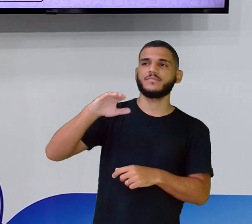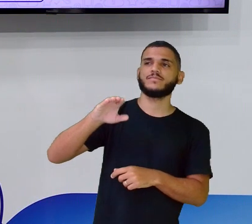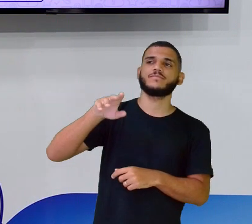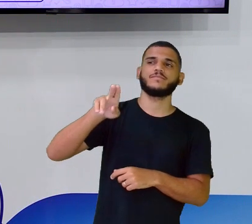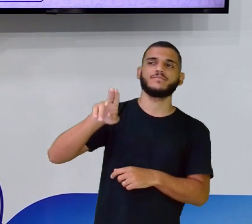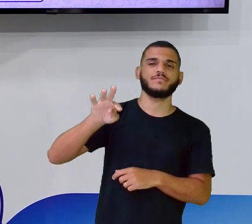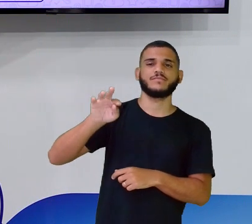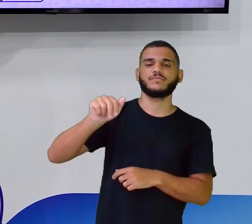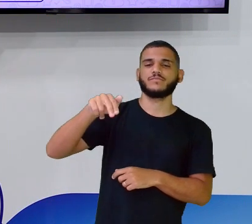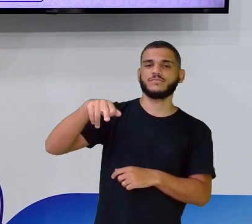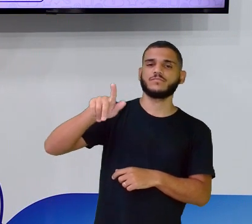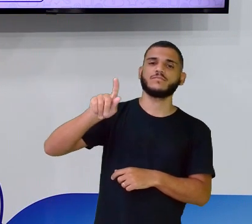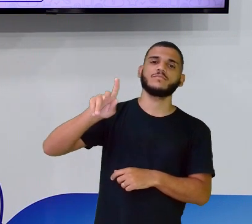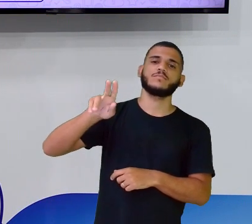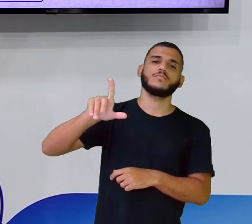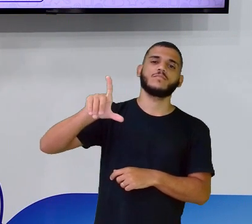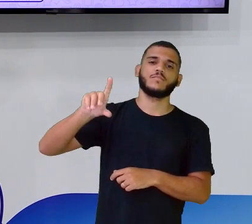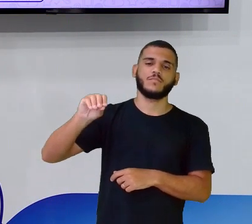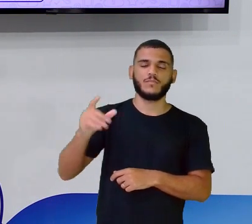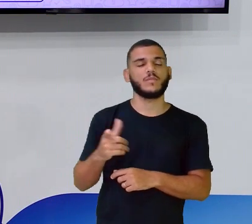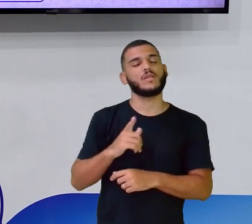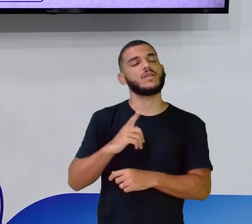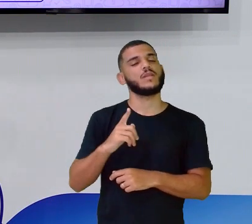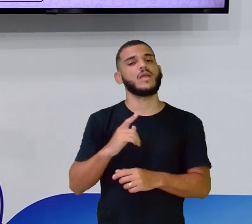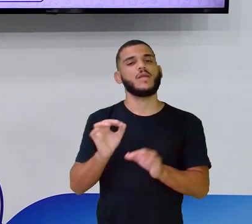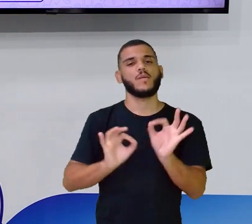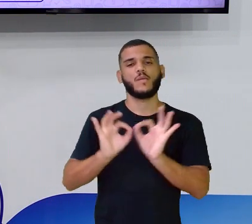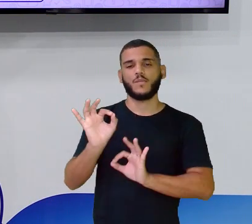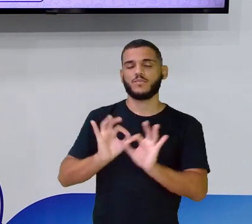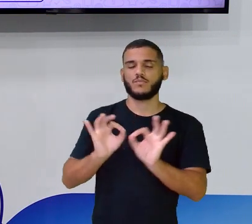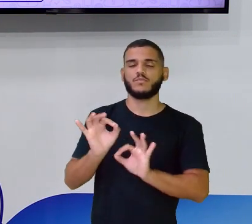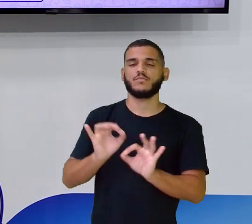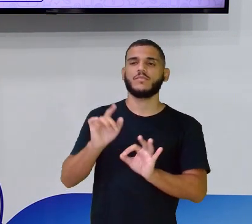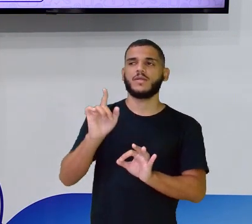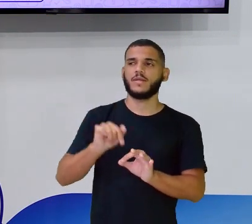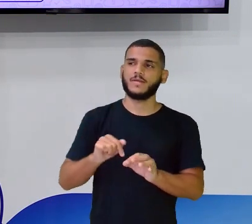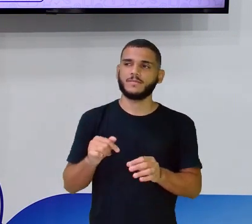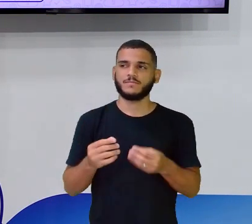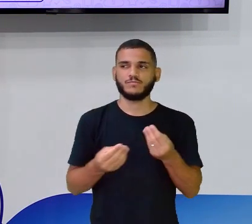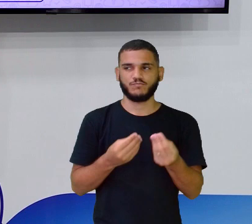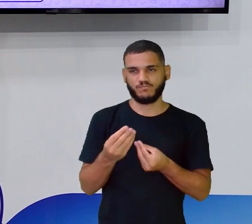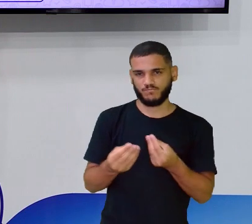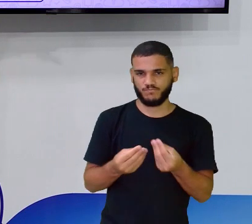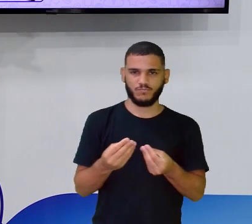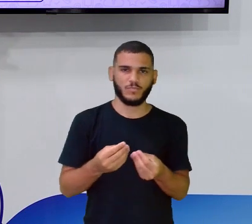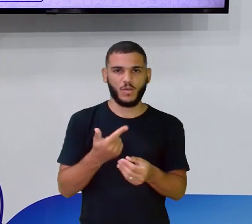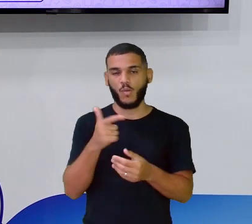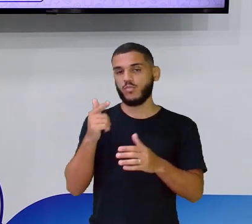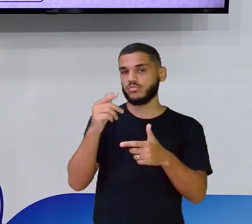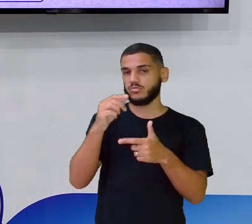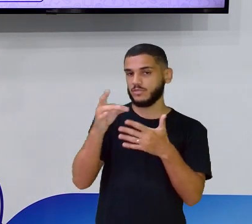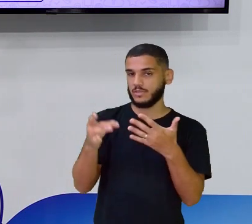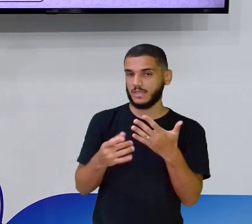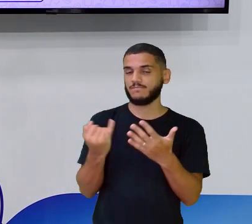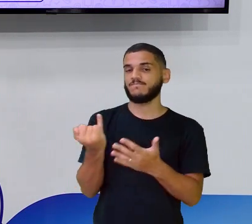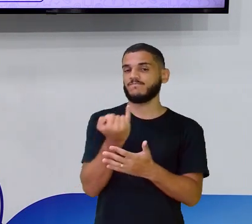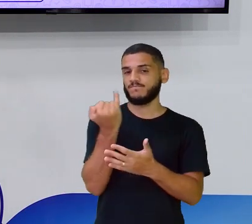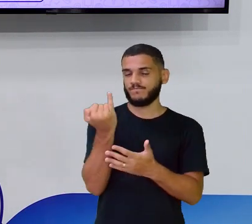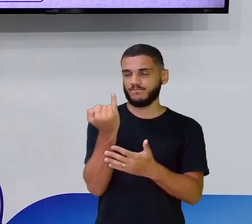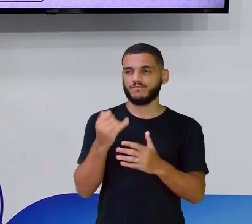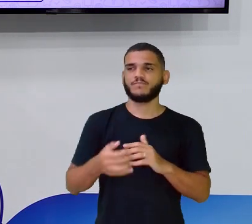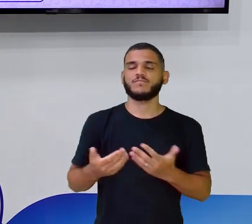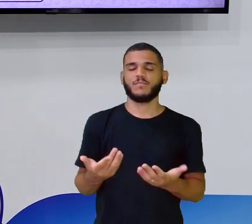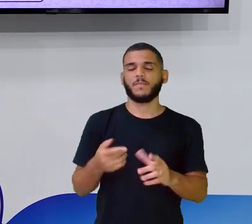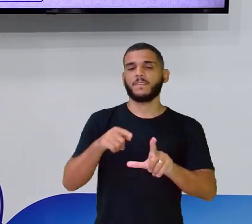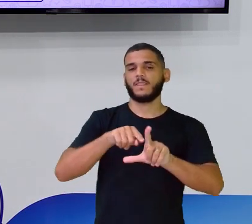por 3 ângulos que são agudos. Ó. Outro detalhe importante,